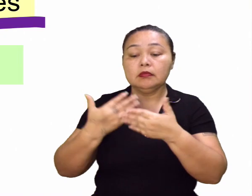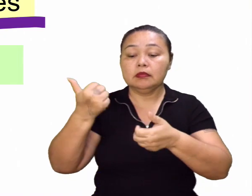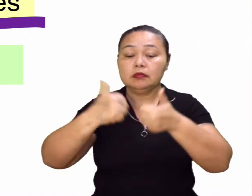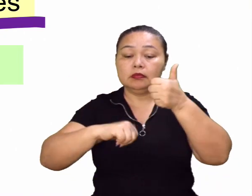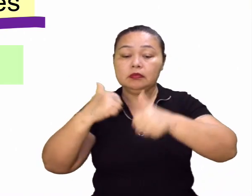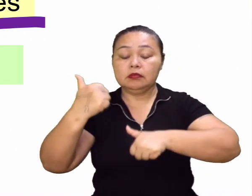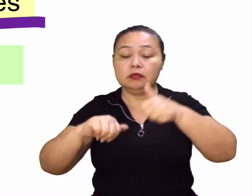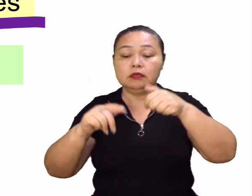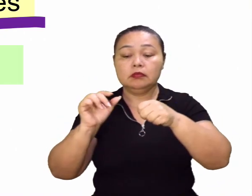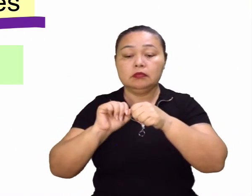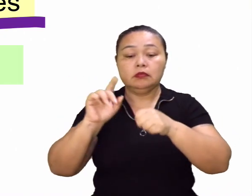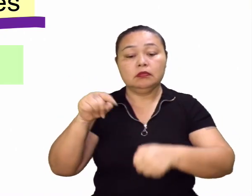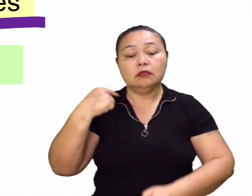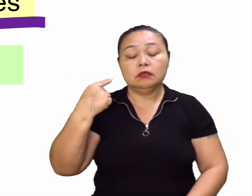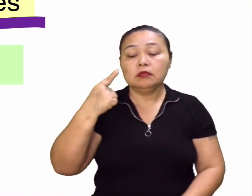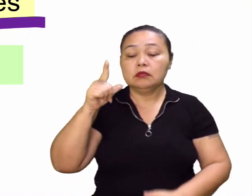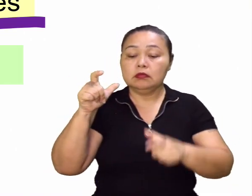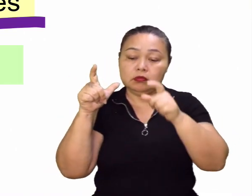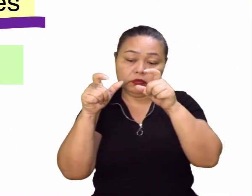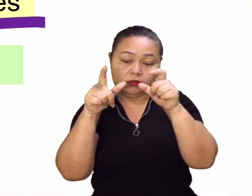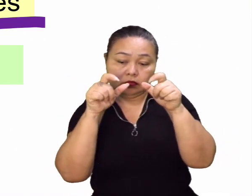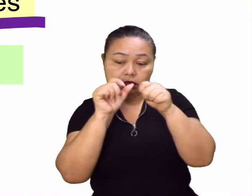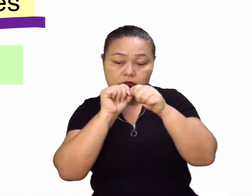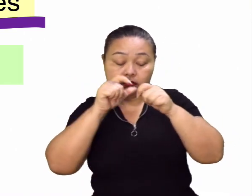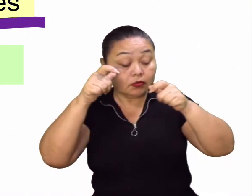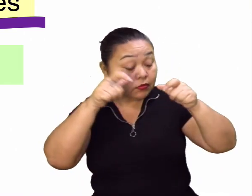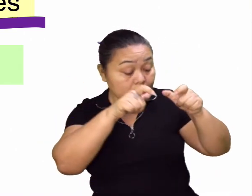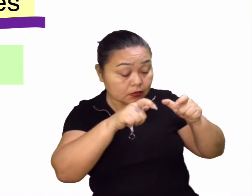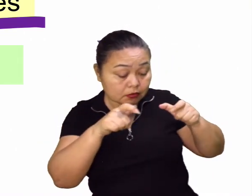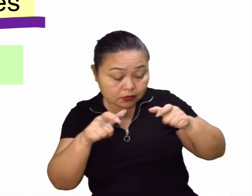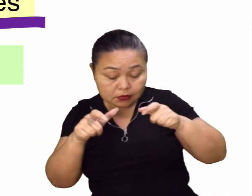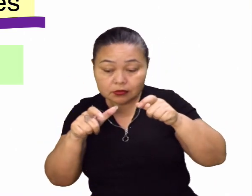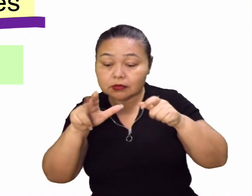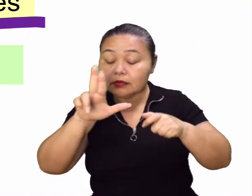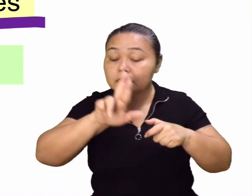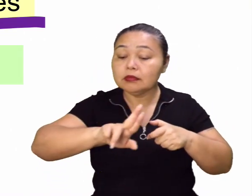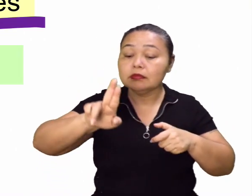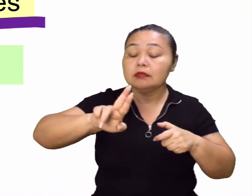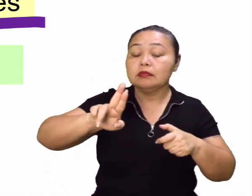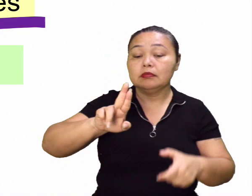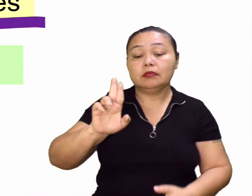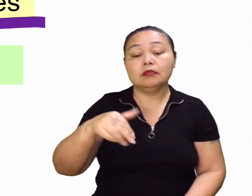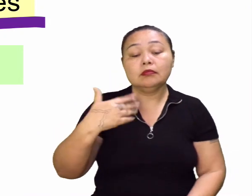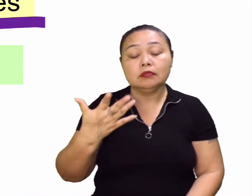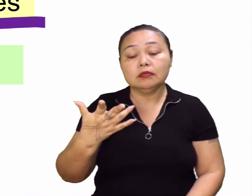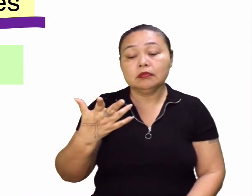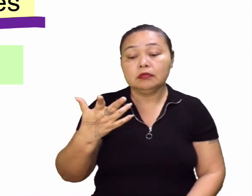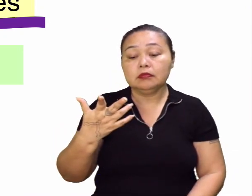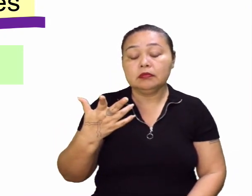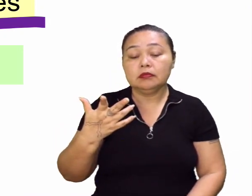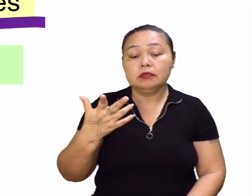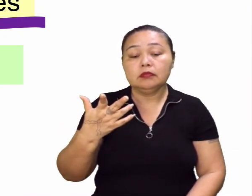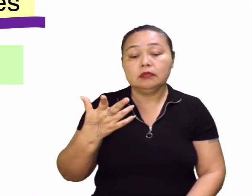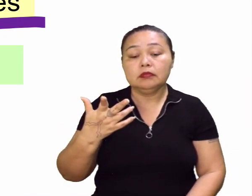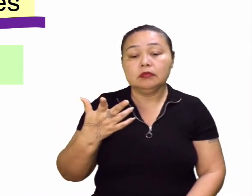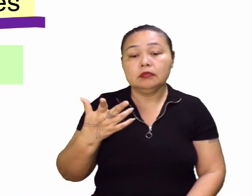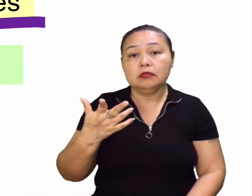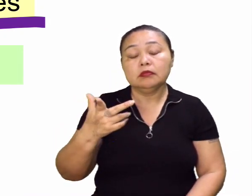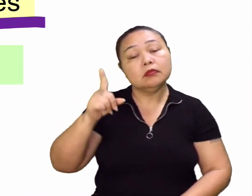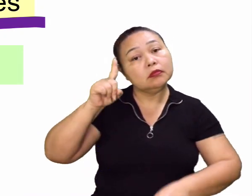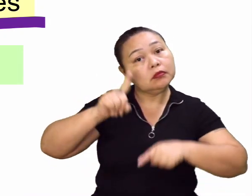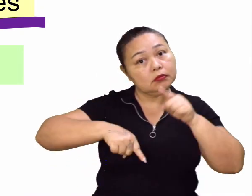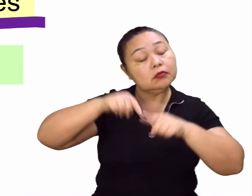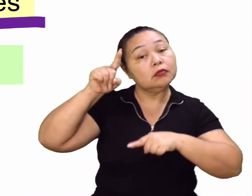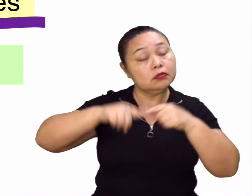também de fotos, né, do espaço. Isso também. Utilizava toda a questão aí, que são os